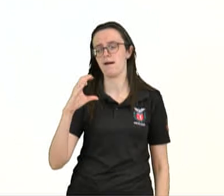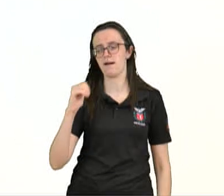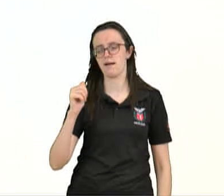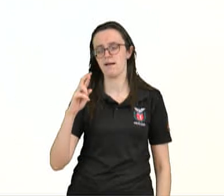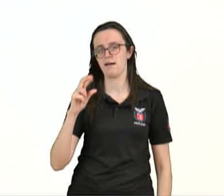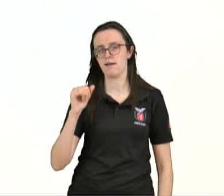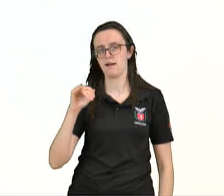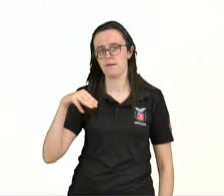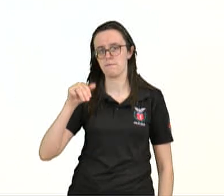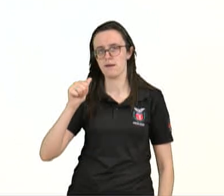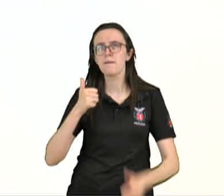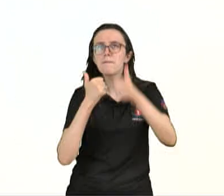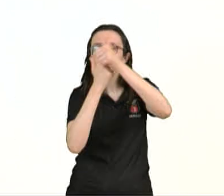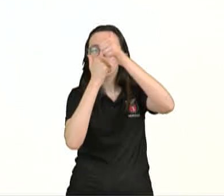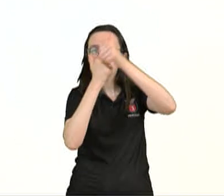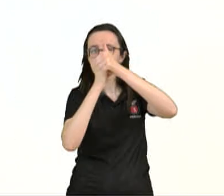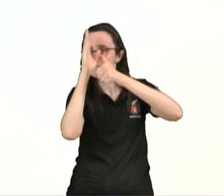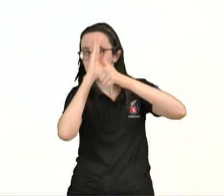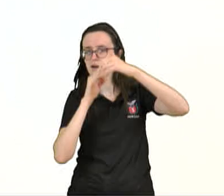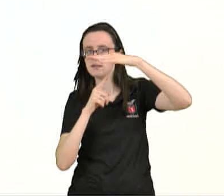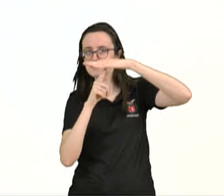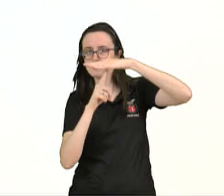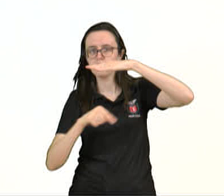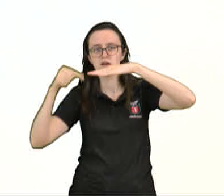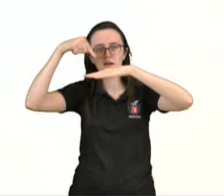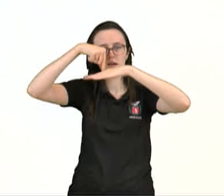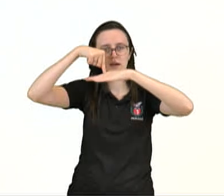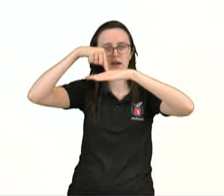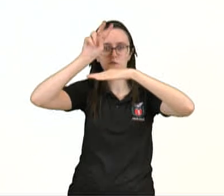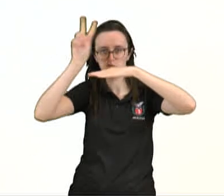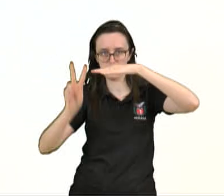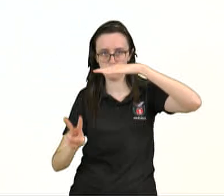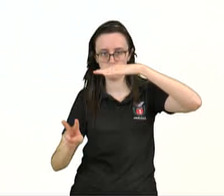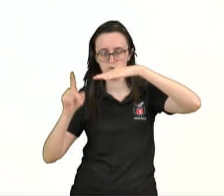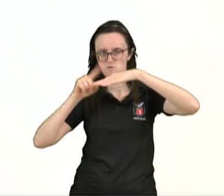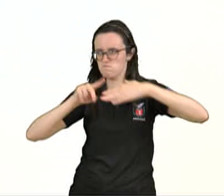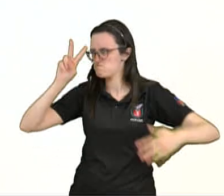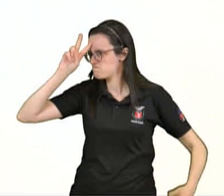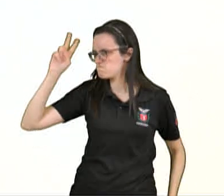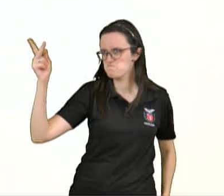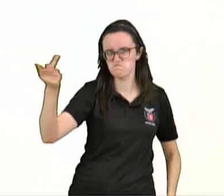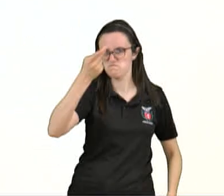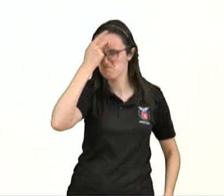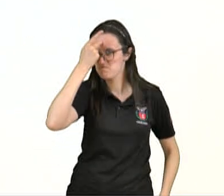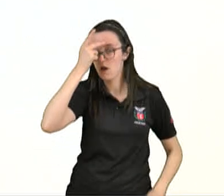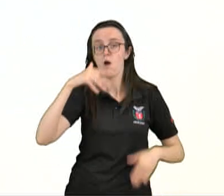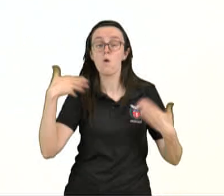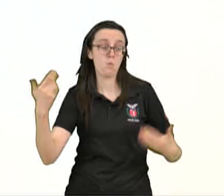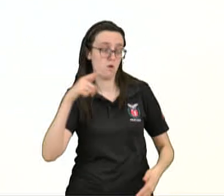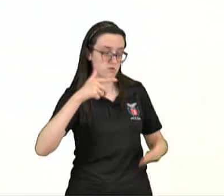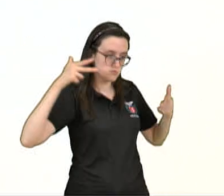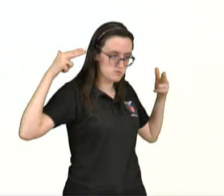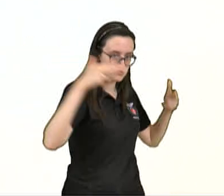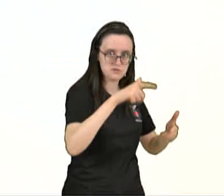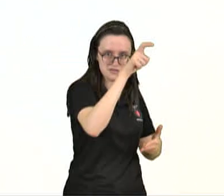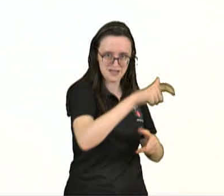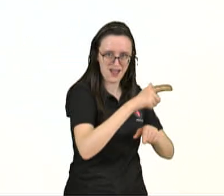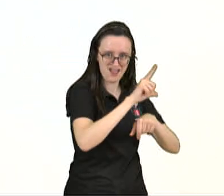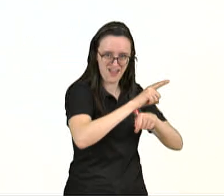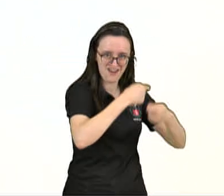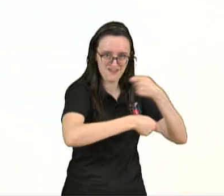na fronteira com a Venezuela, se revoltaram após um comerciante ter sido roubado e